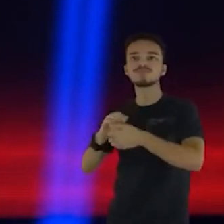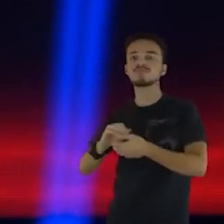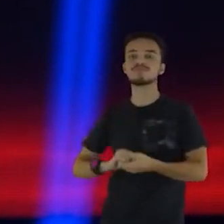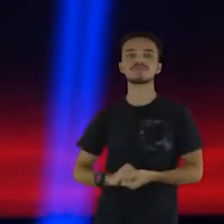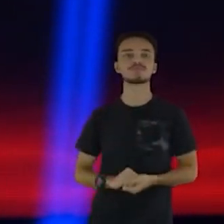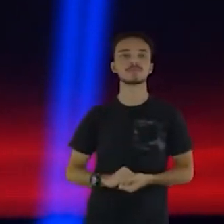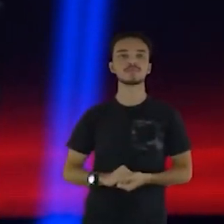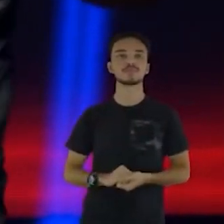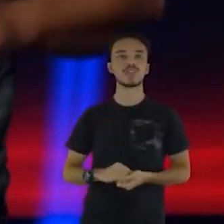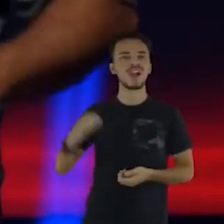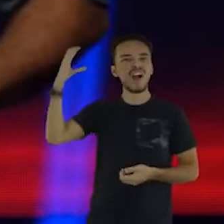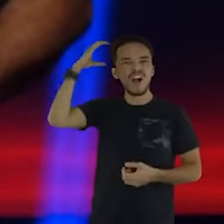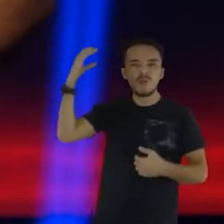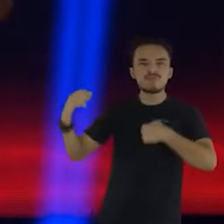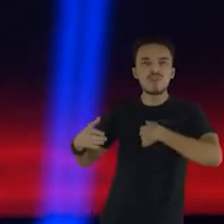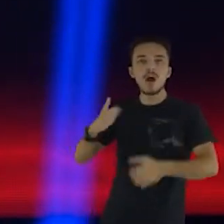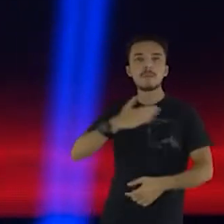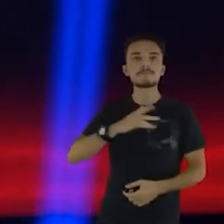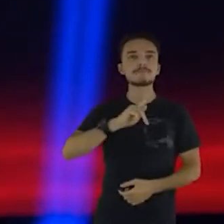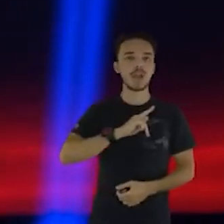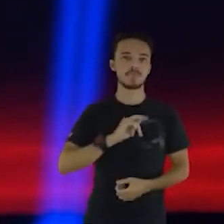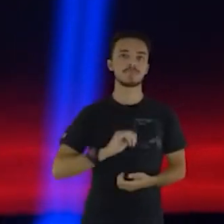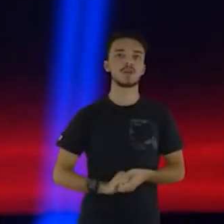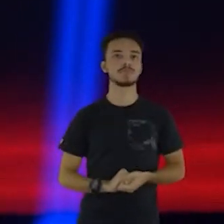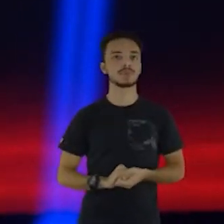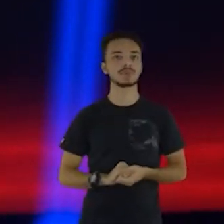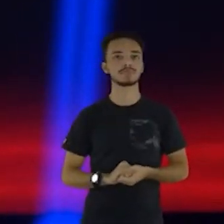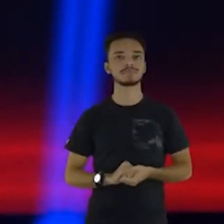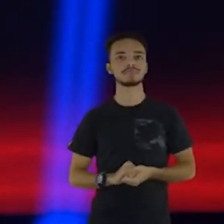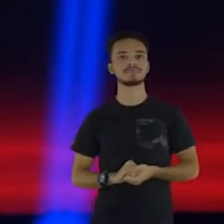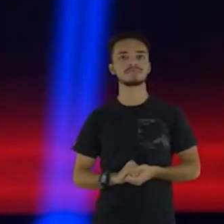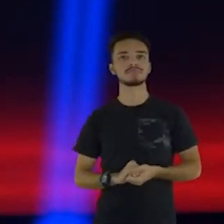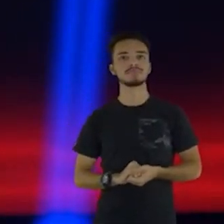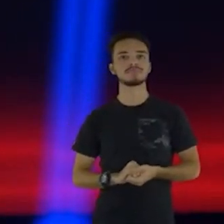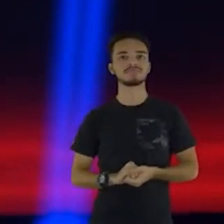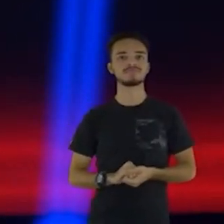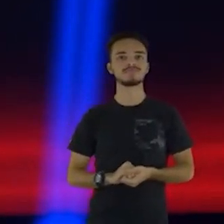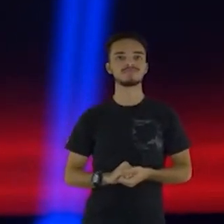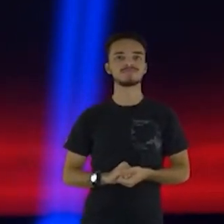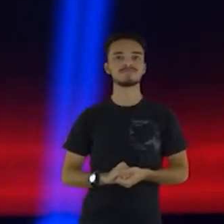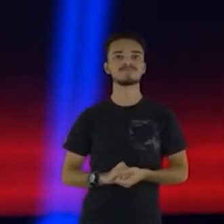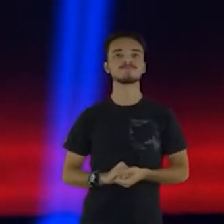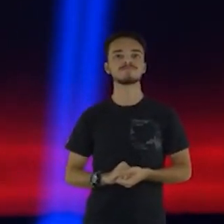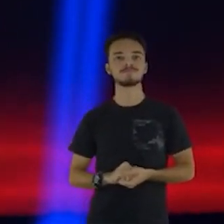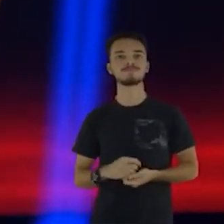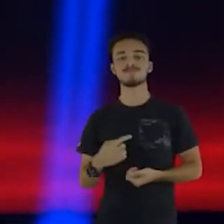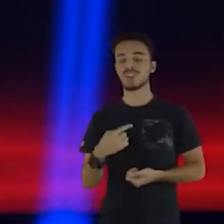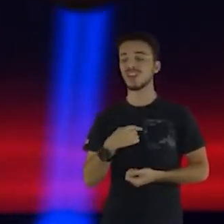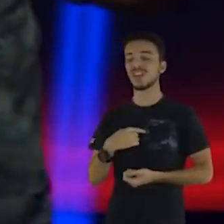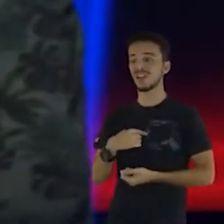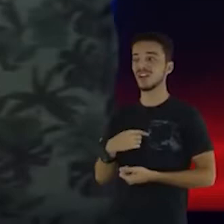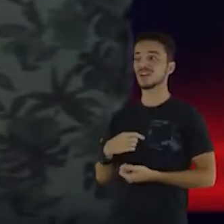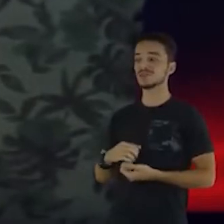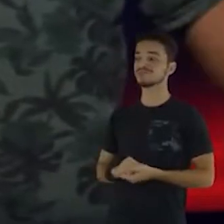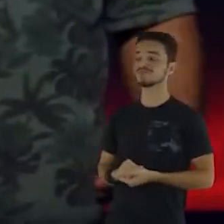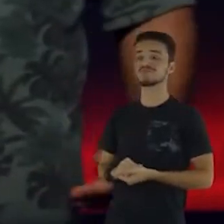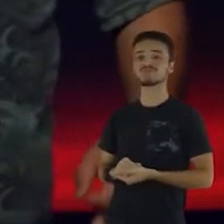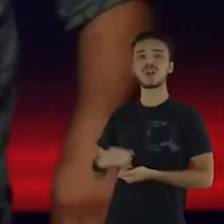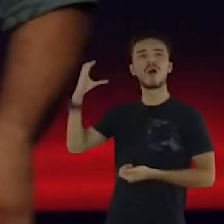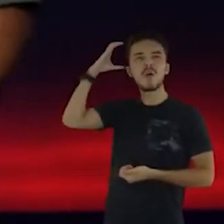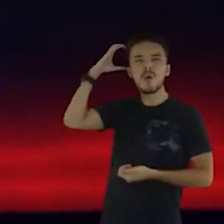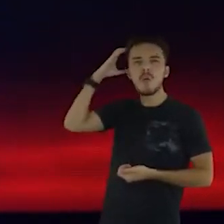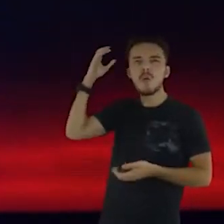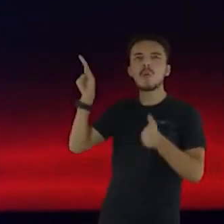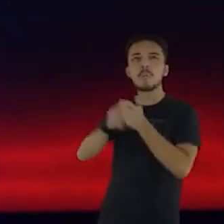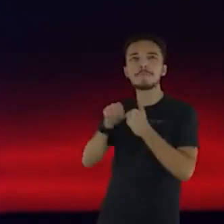Por mais razão que eu achava que eu tivesse, a culpa era minha. E o dia que eu entendi que a culpa era